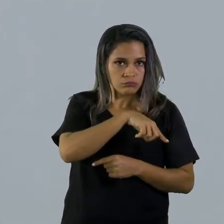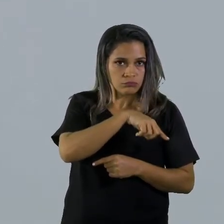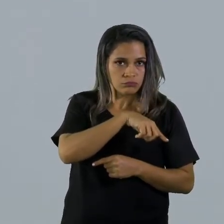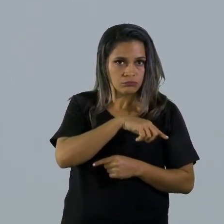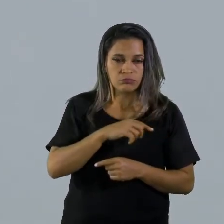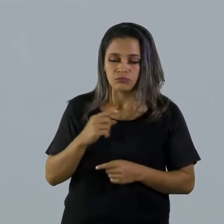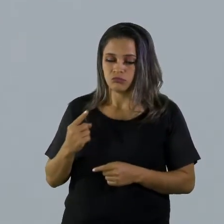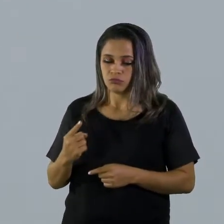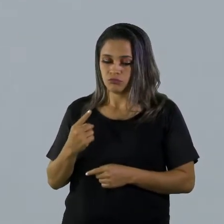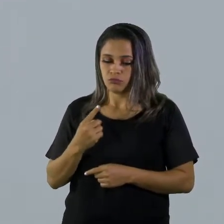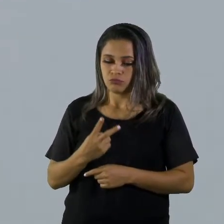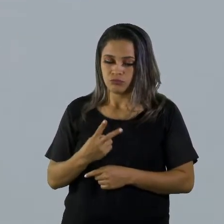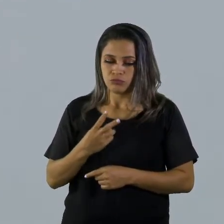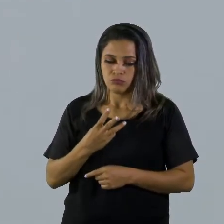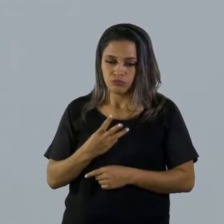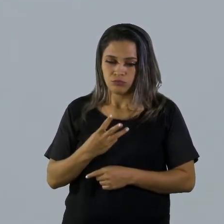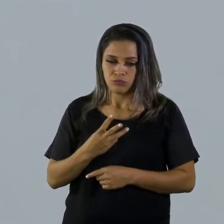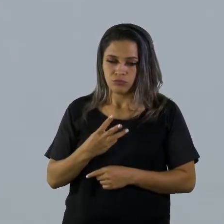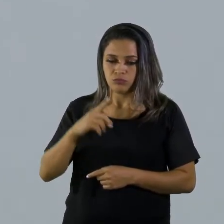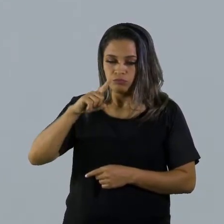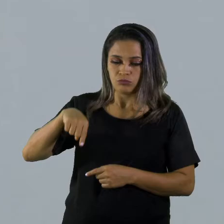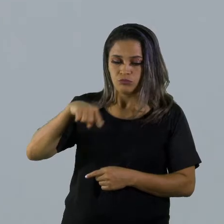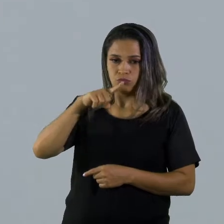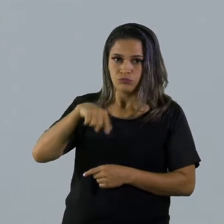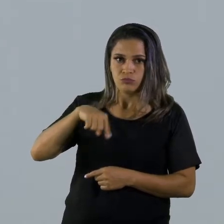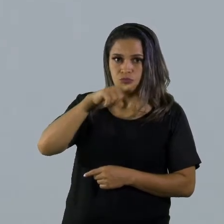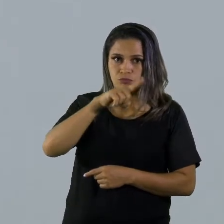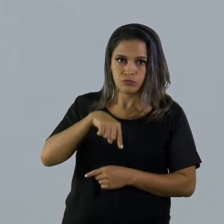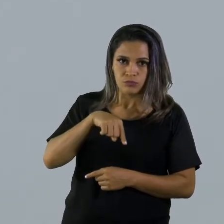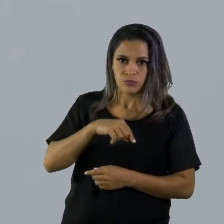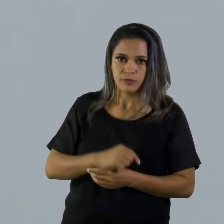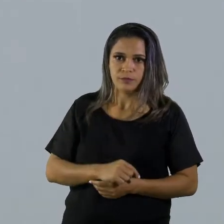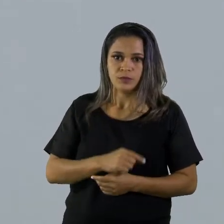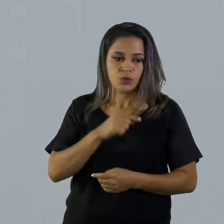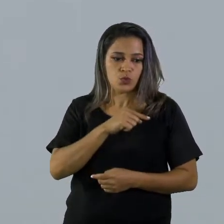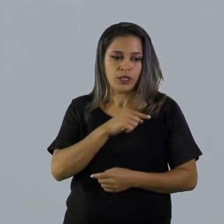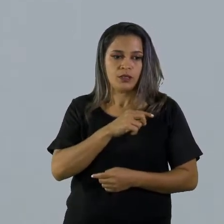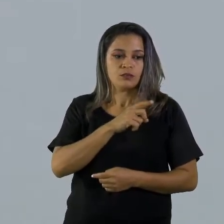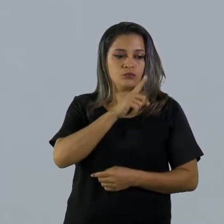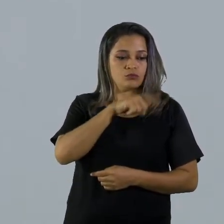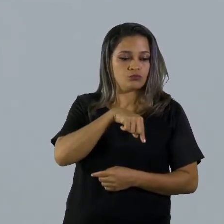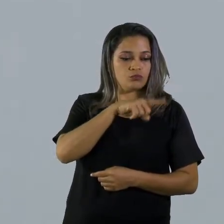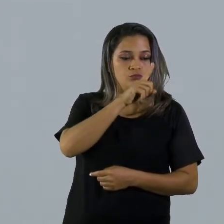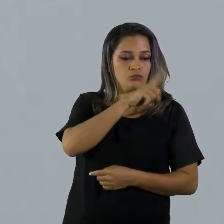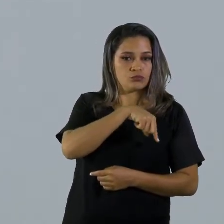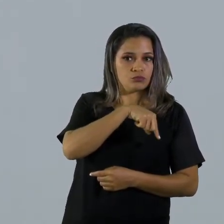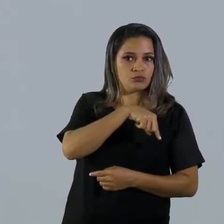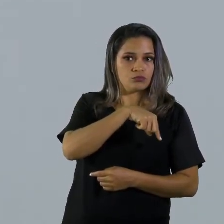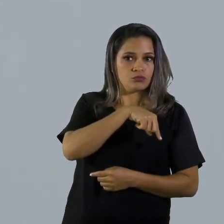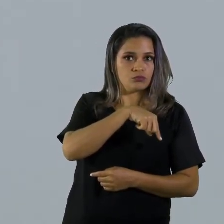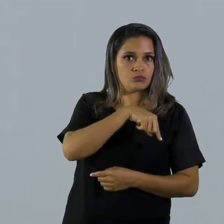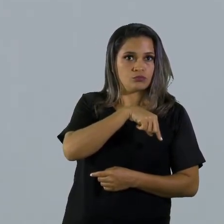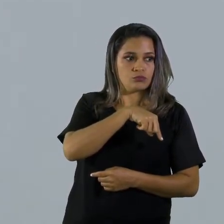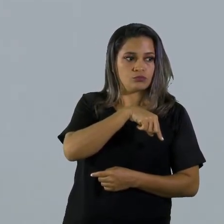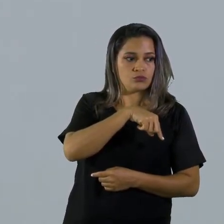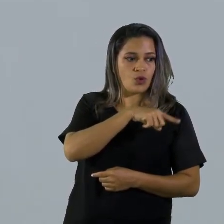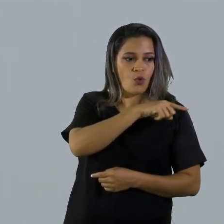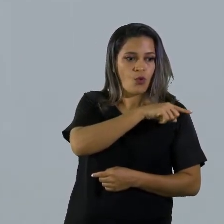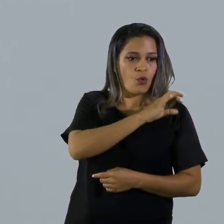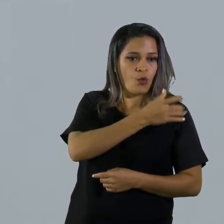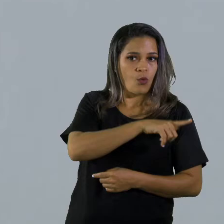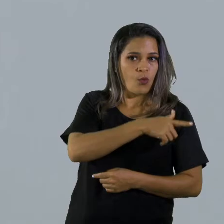também. 1, 2, 3. Vamos cortar aqui no 500. 1, 2, opa, não tem outro